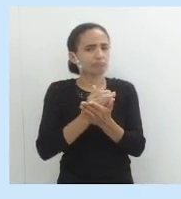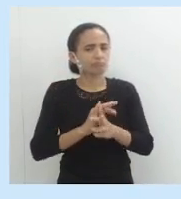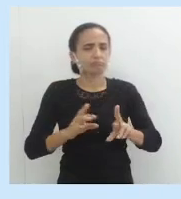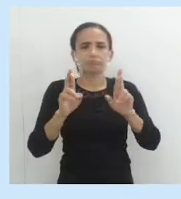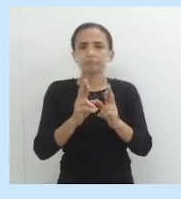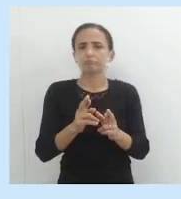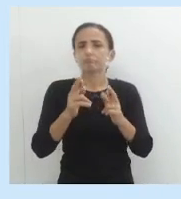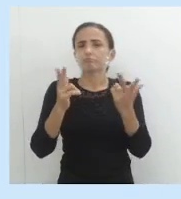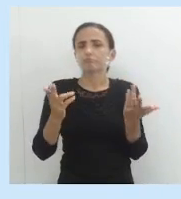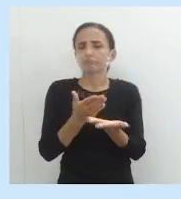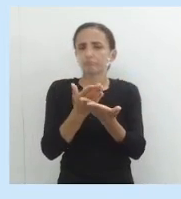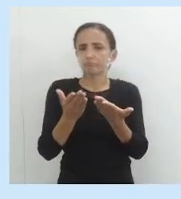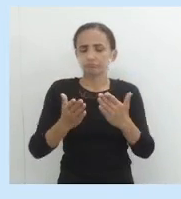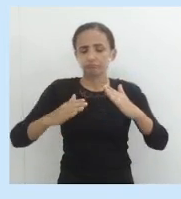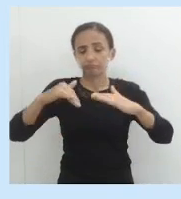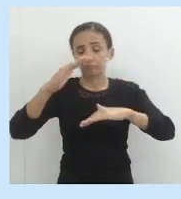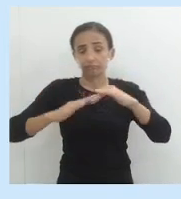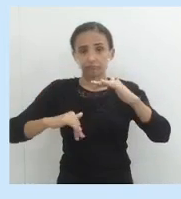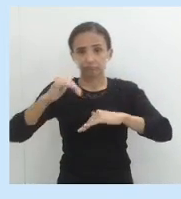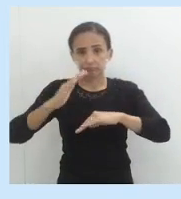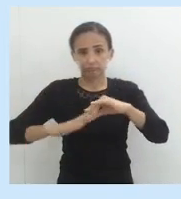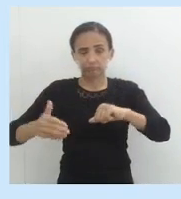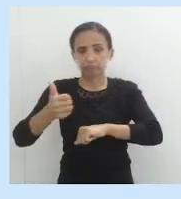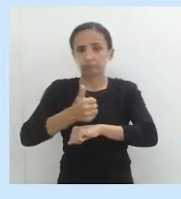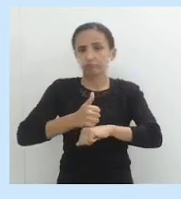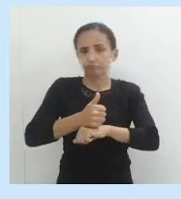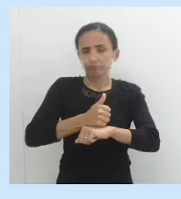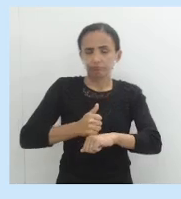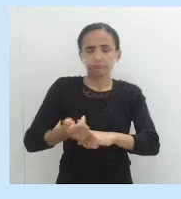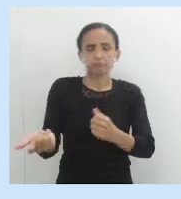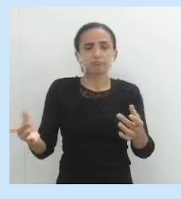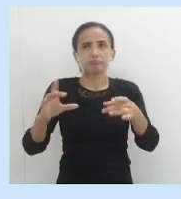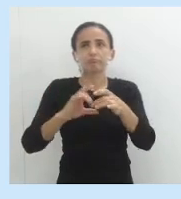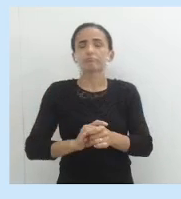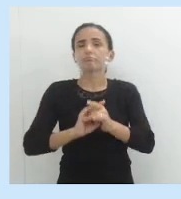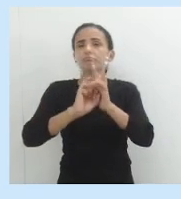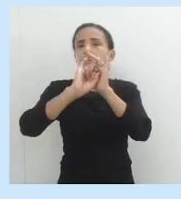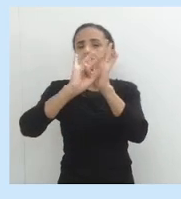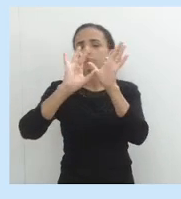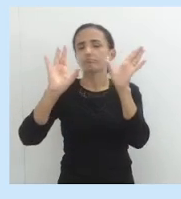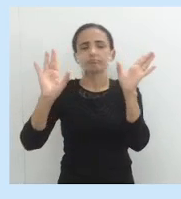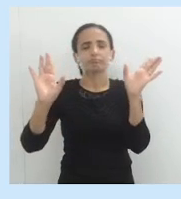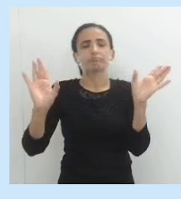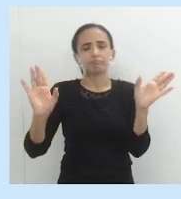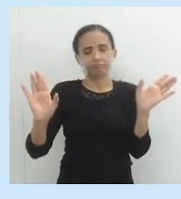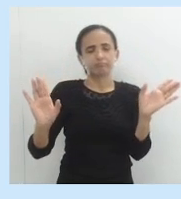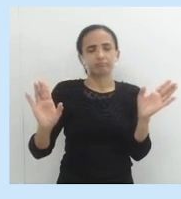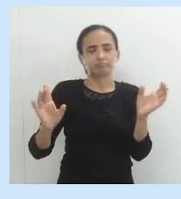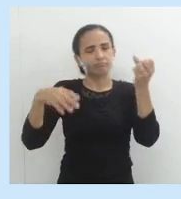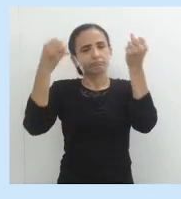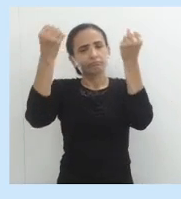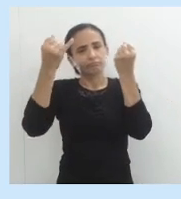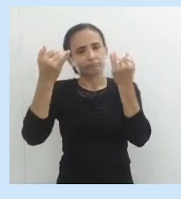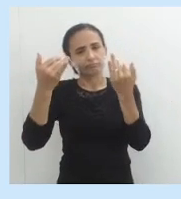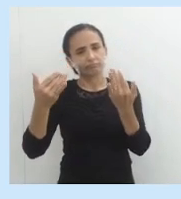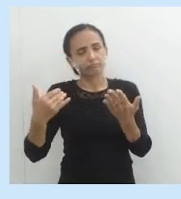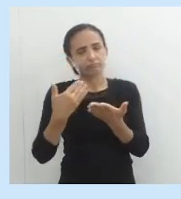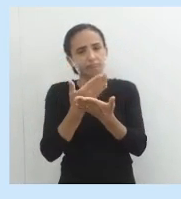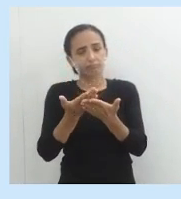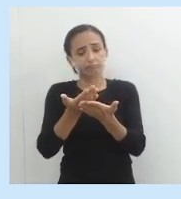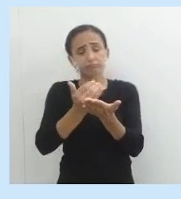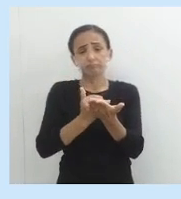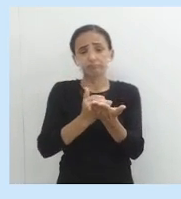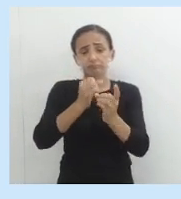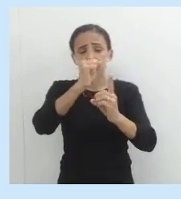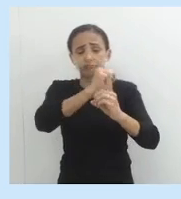artista ele já vai ter a liberdade, ele já vai ter um reconhecimento diferente. Porque antes do Renascimento, a